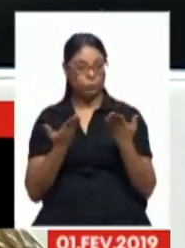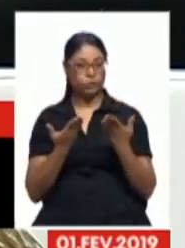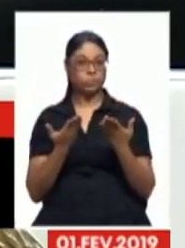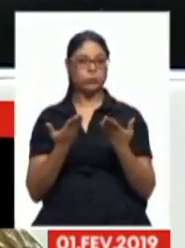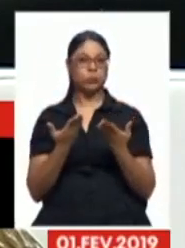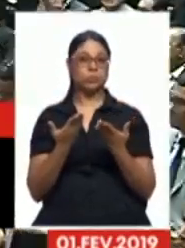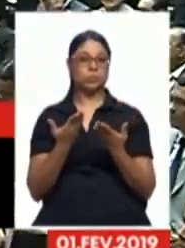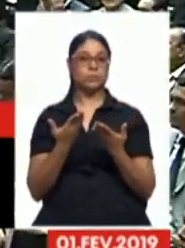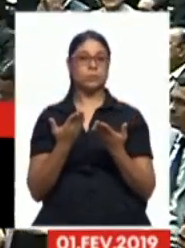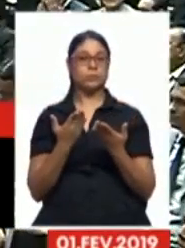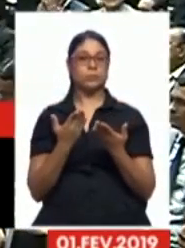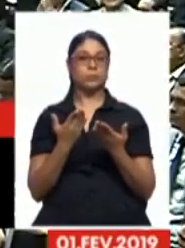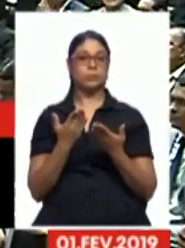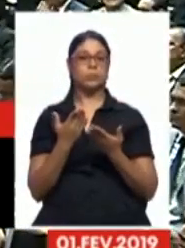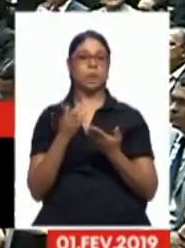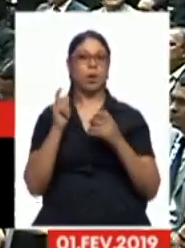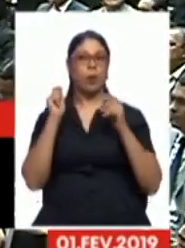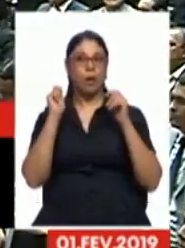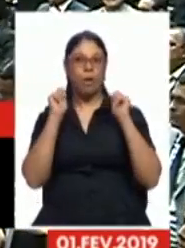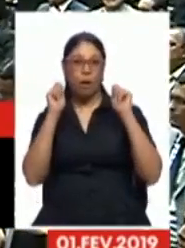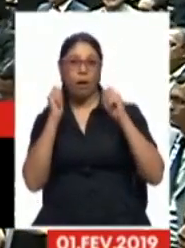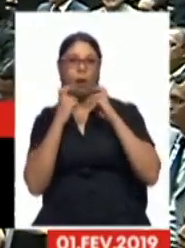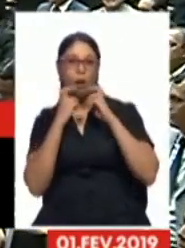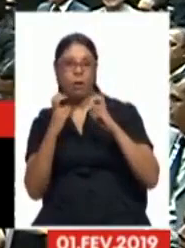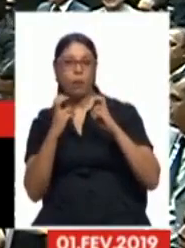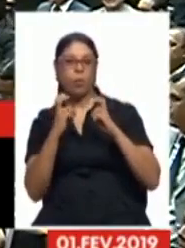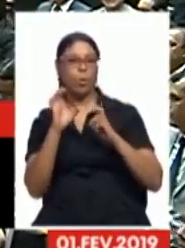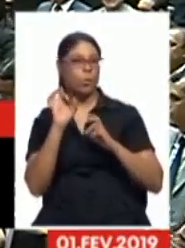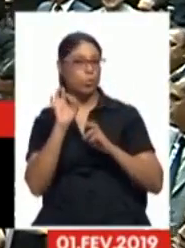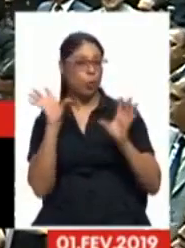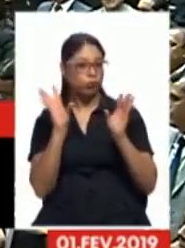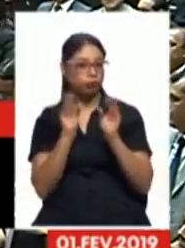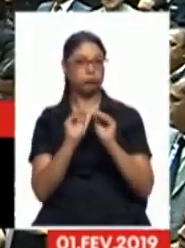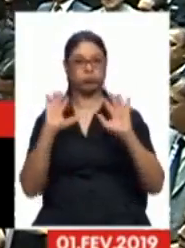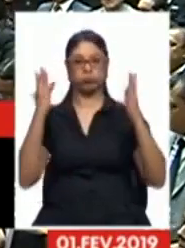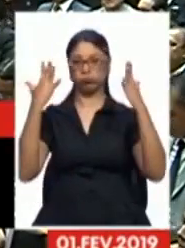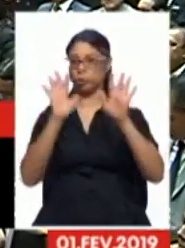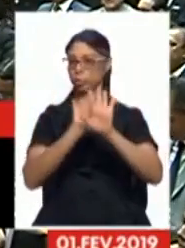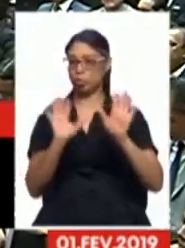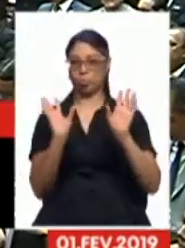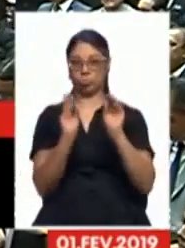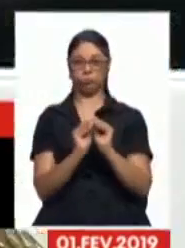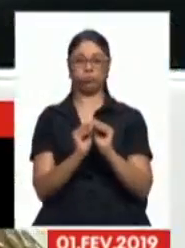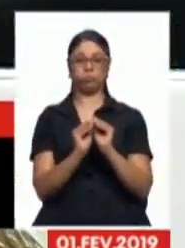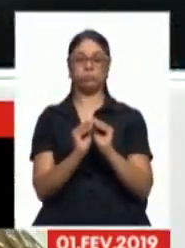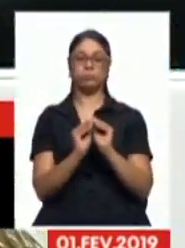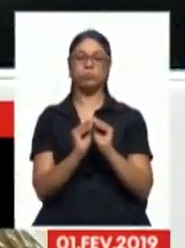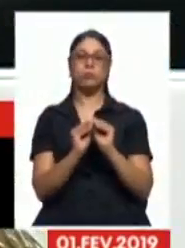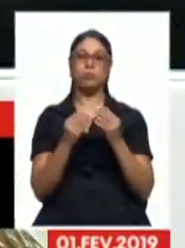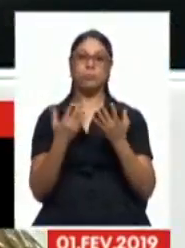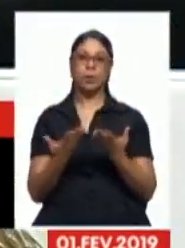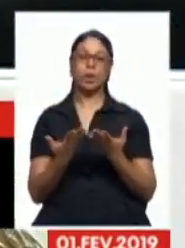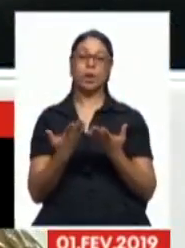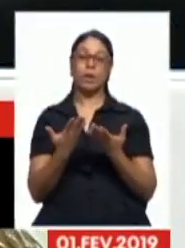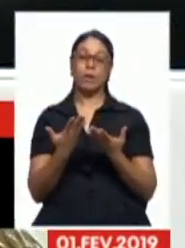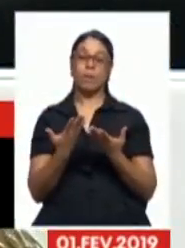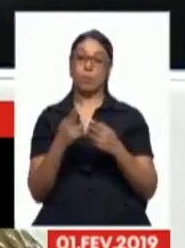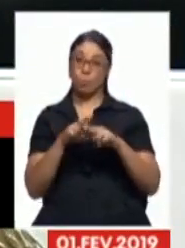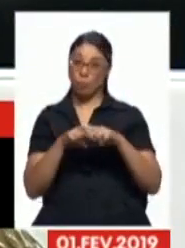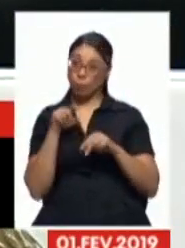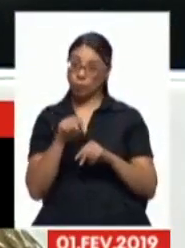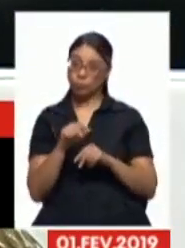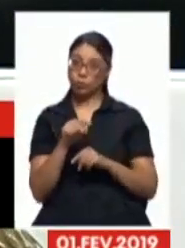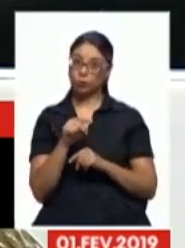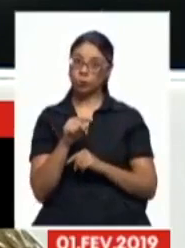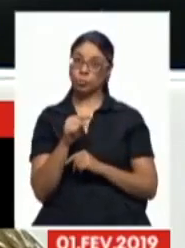manifestações se atenham a aplausos. Dessa forma, não será permitido